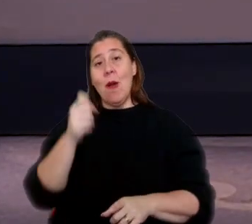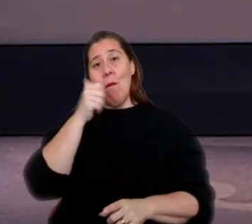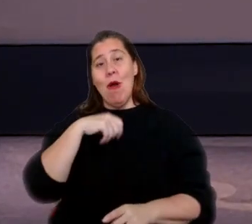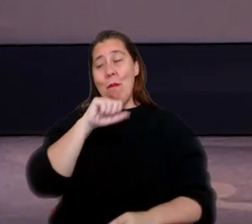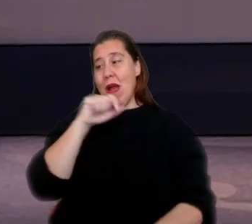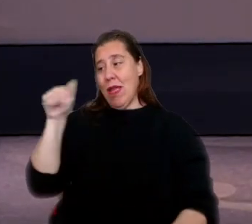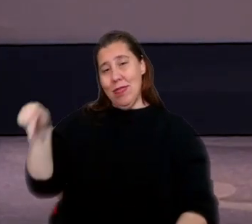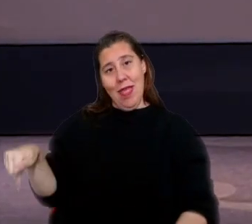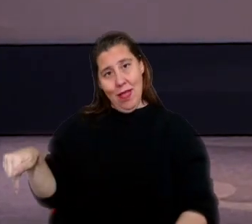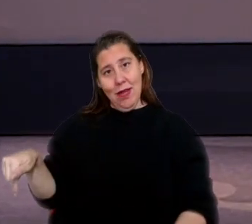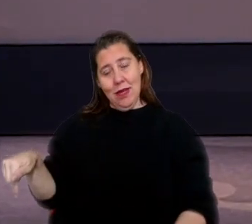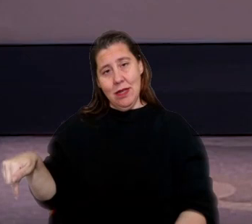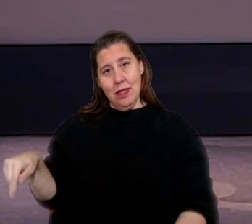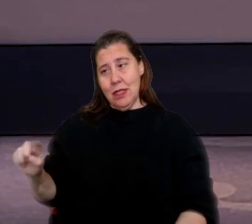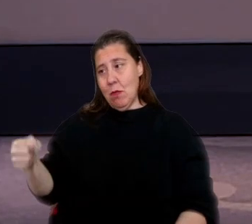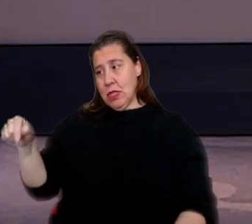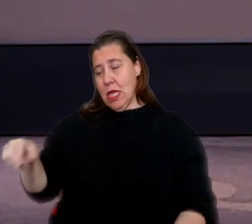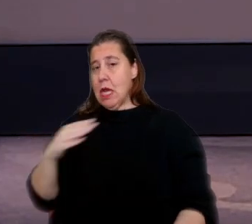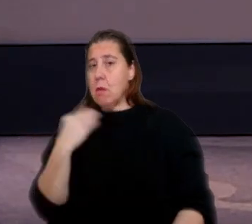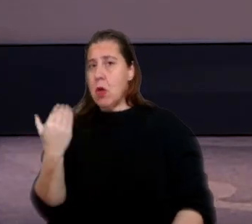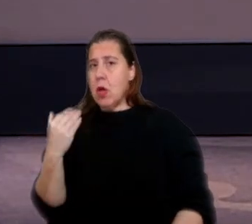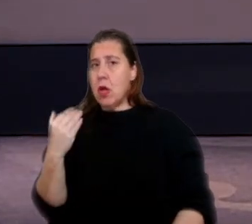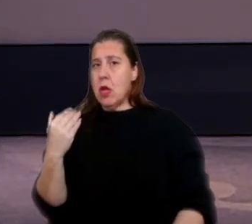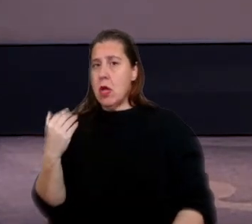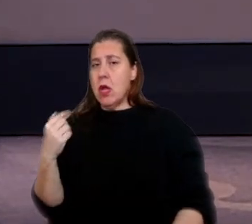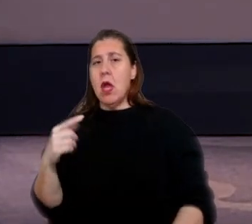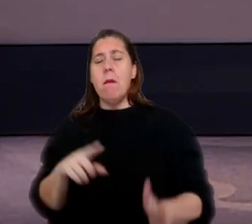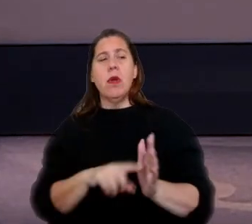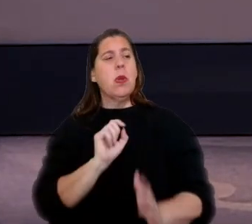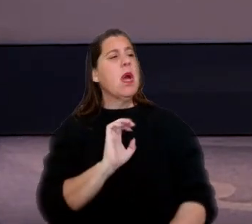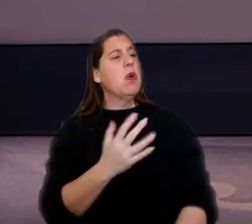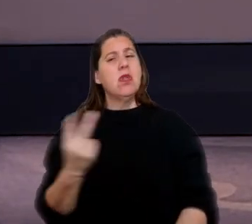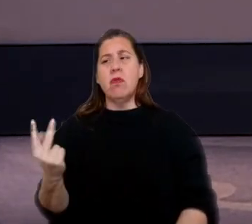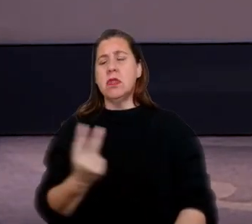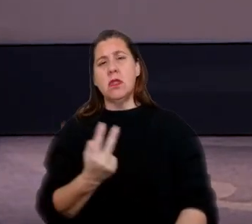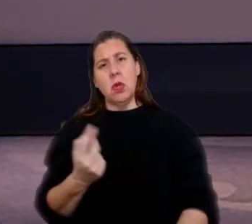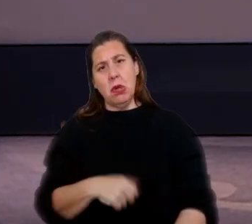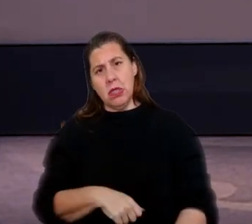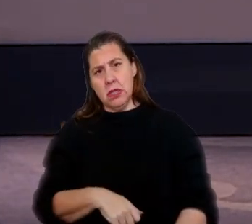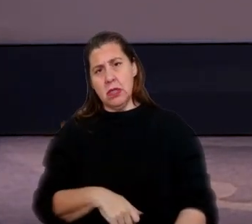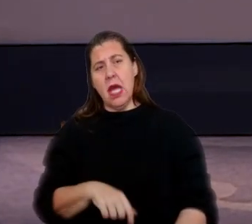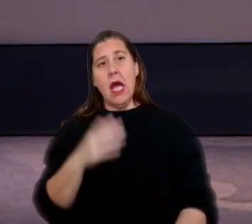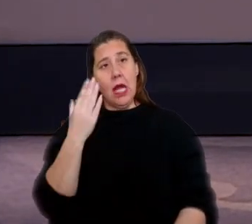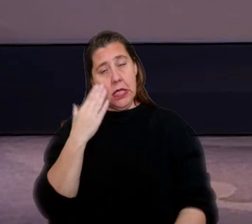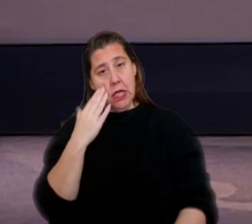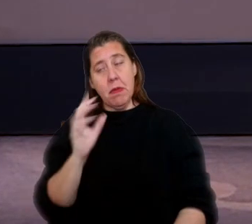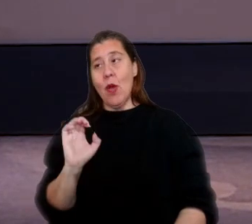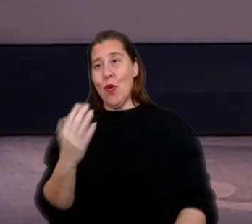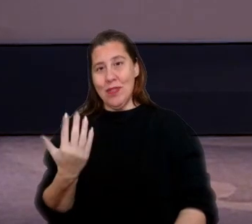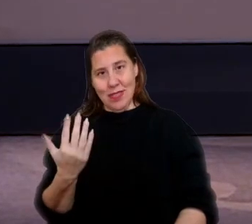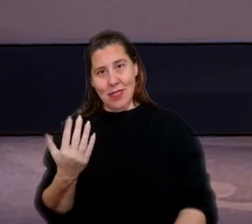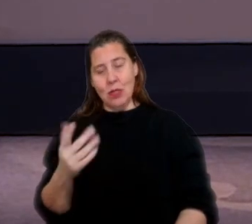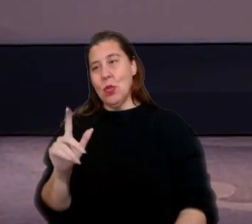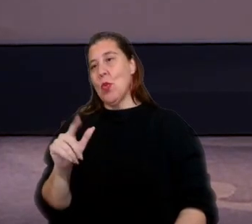mãe do Remy, lá na casa, depois da morte do garoto, ela pergunta, o que é que aconteceu entre vocês? Ou seja, ela tem noção de que alguma